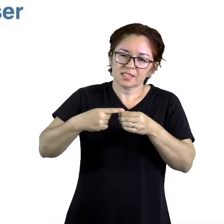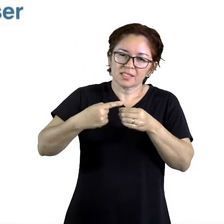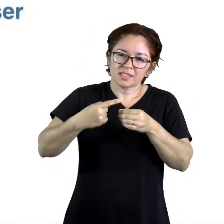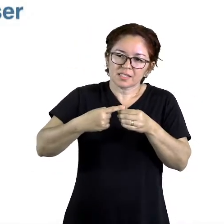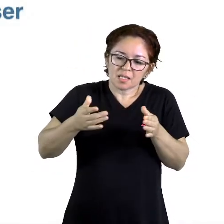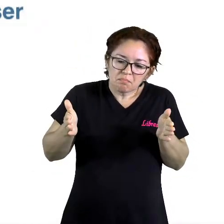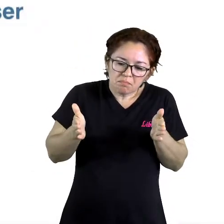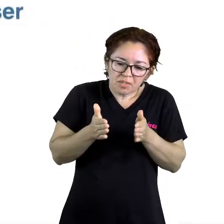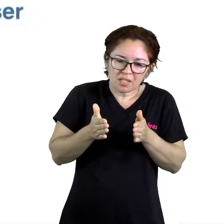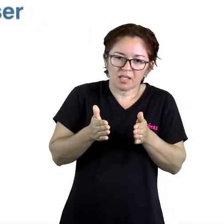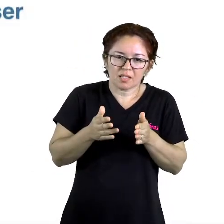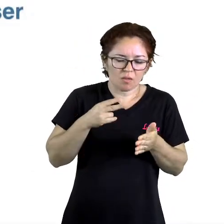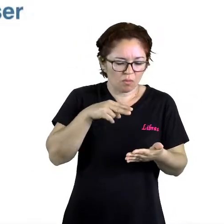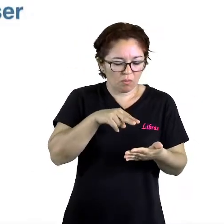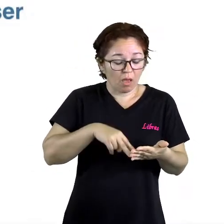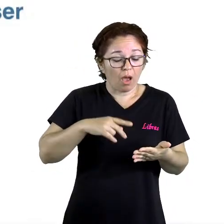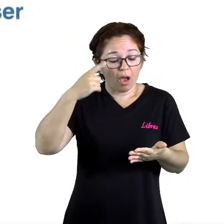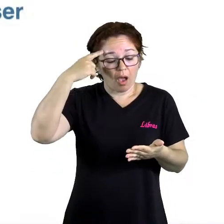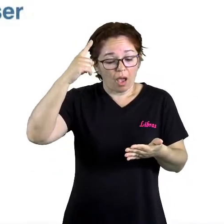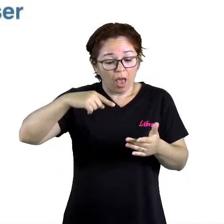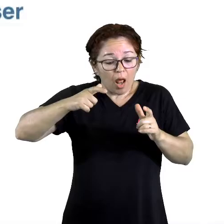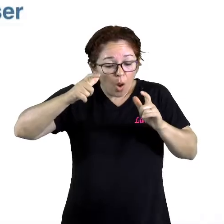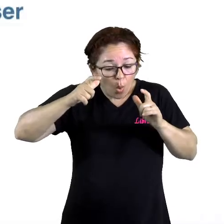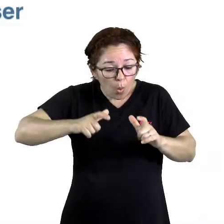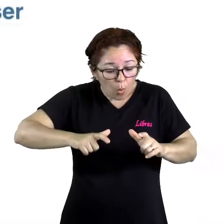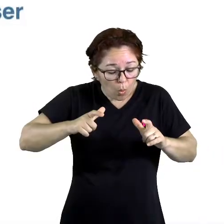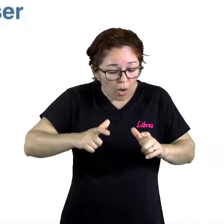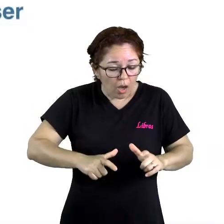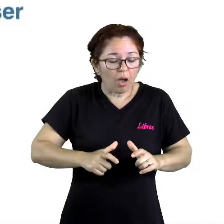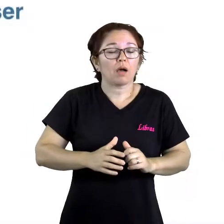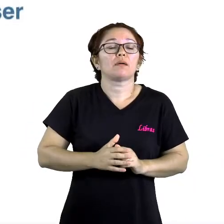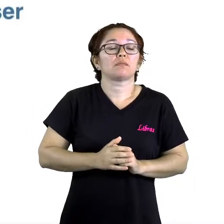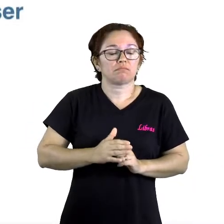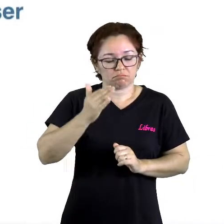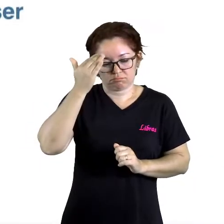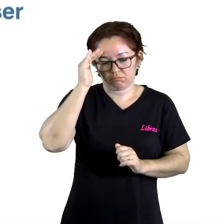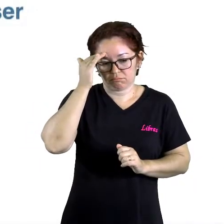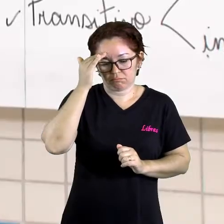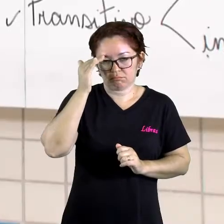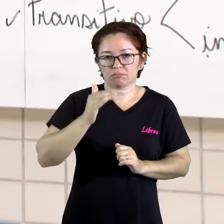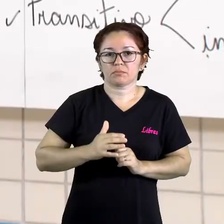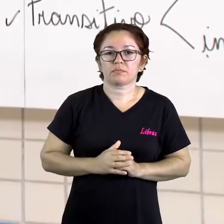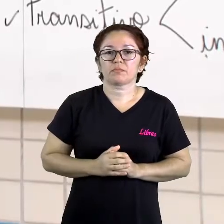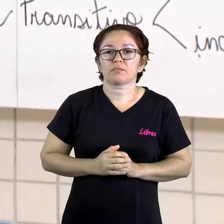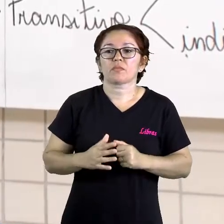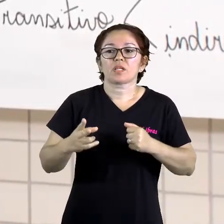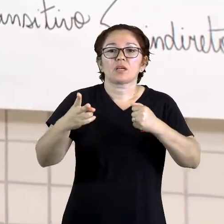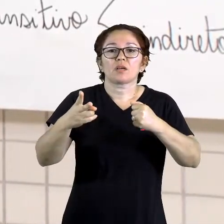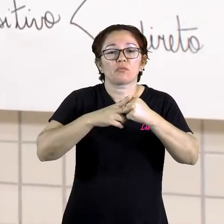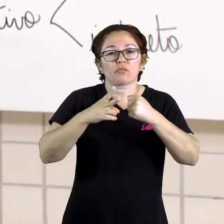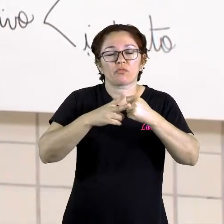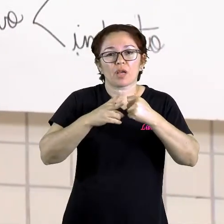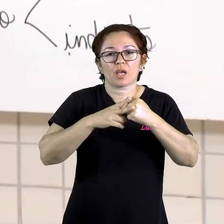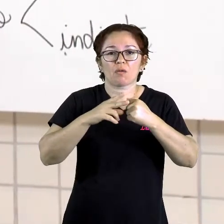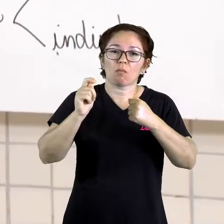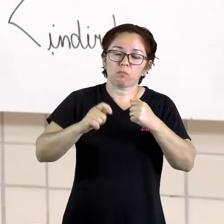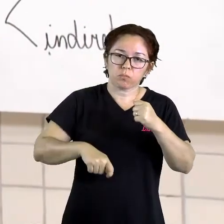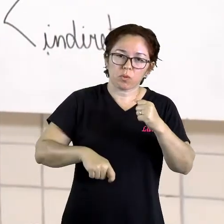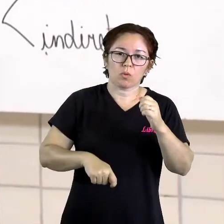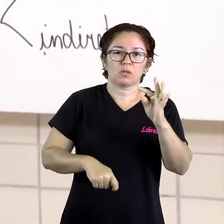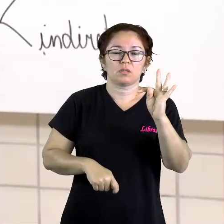adjunto adverbial, ou então dá a ideia de circunstância de lugar. O verbo pode ser